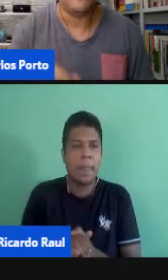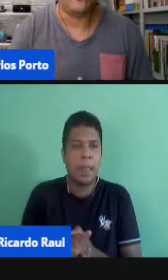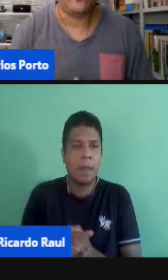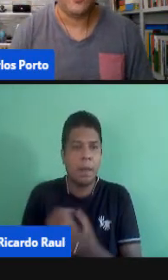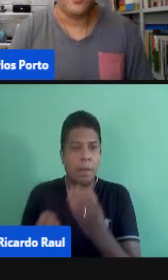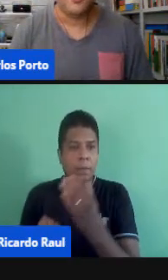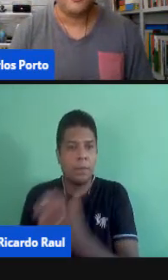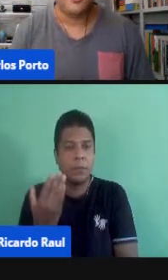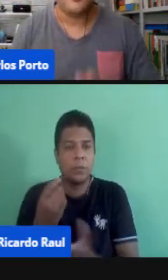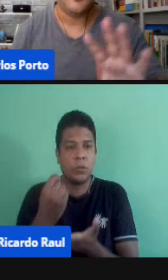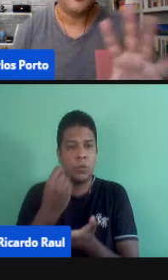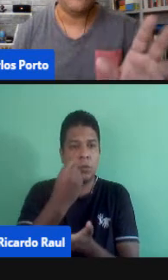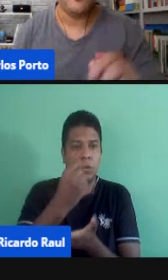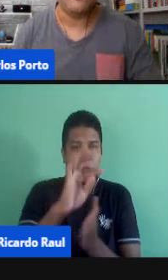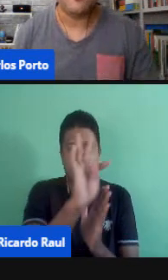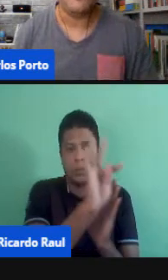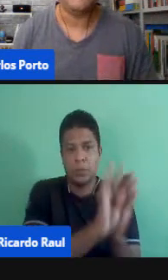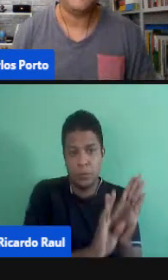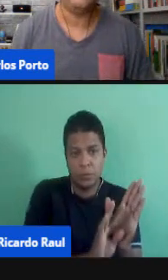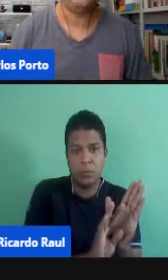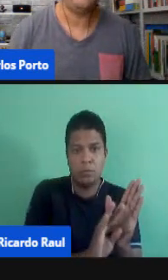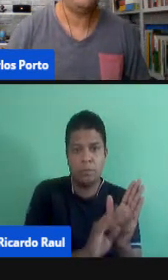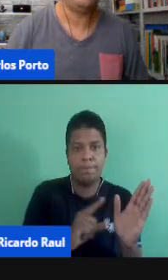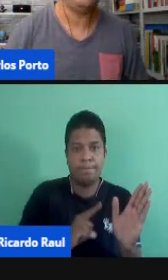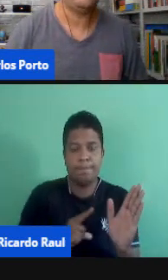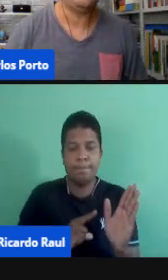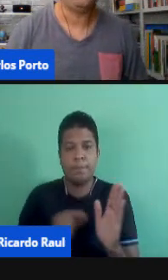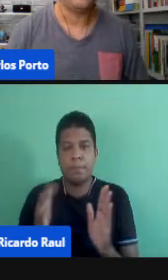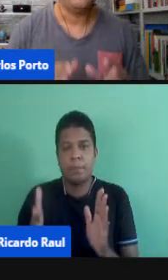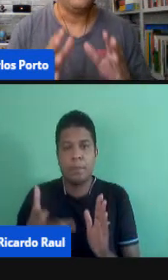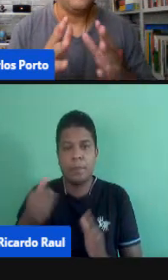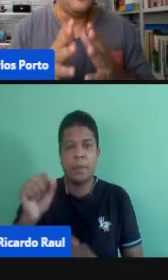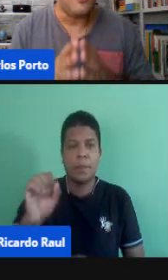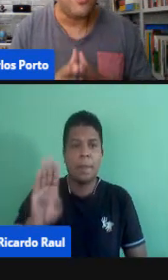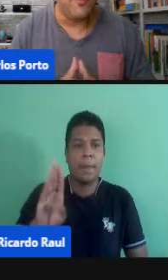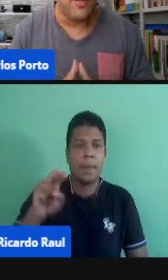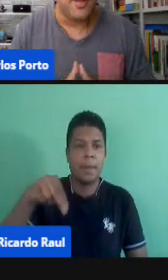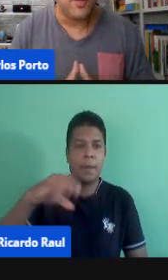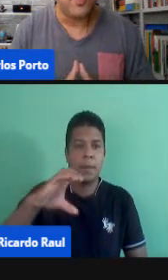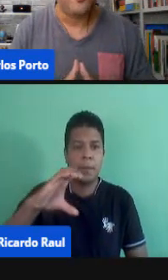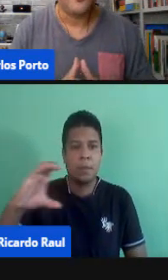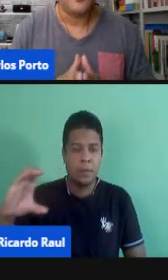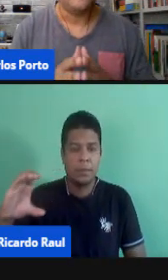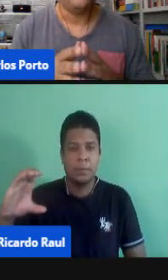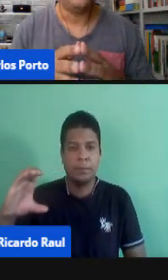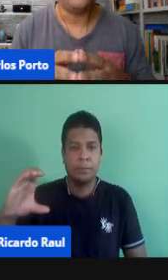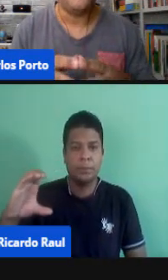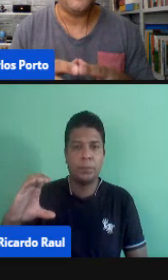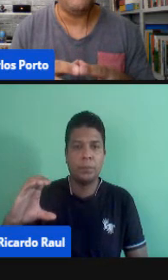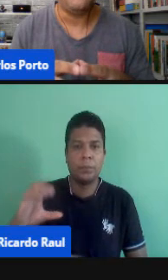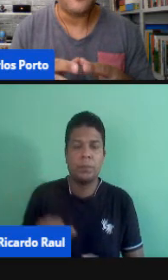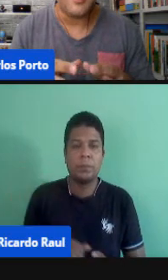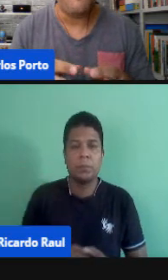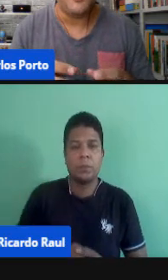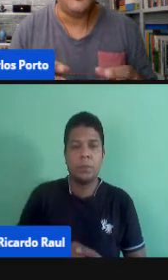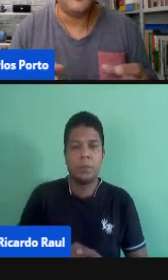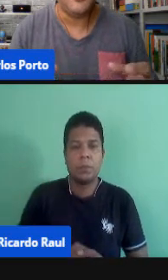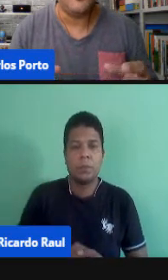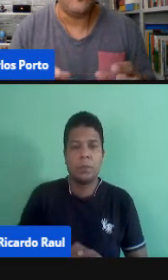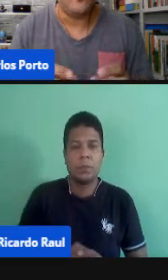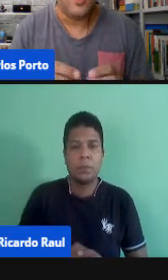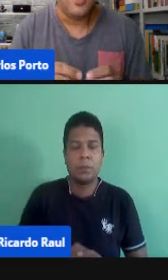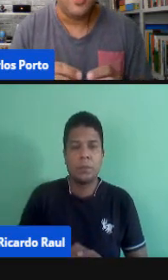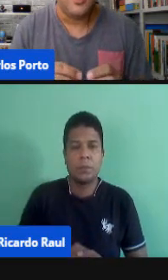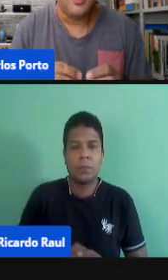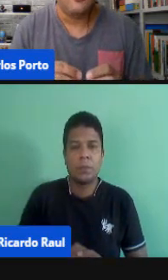de texto, né? E ali nós temos a habilidade da BNCC. Nesta visão, nós poderemos